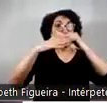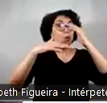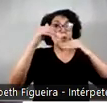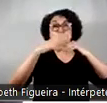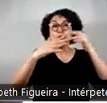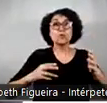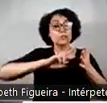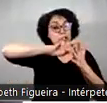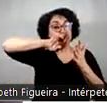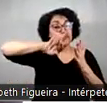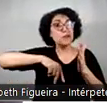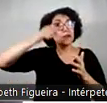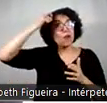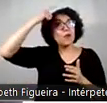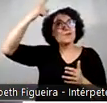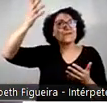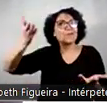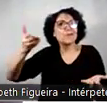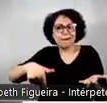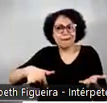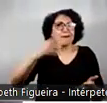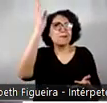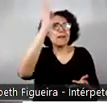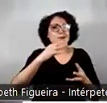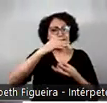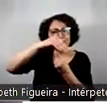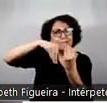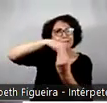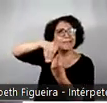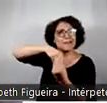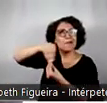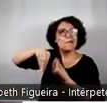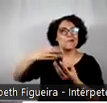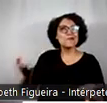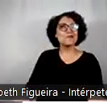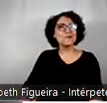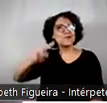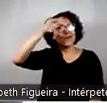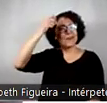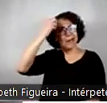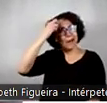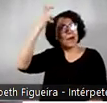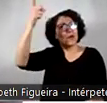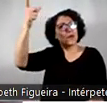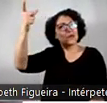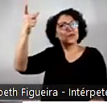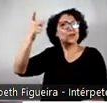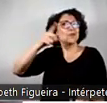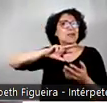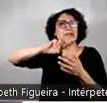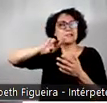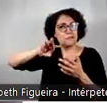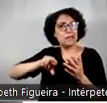novas culturas. Quem aqui, né, não incorpora, né, não, a gente acaba incorporando culturas, né, que vieram de